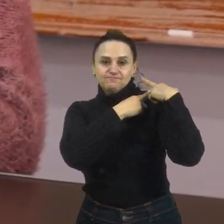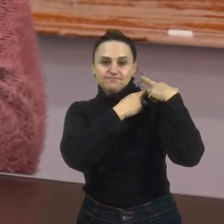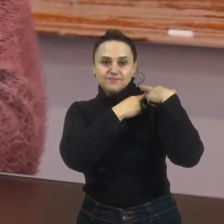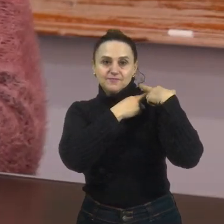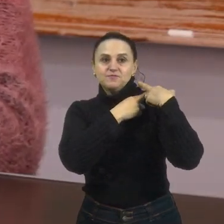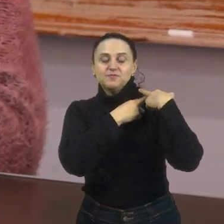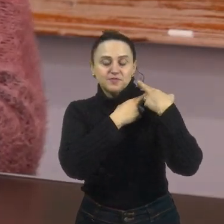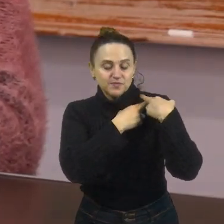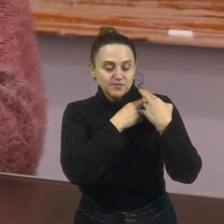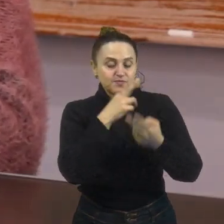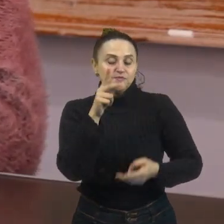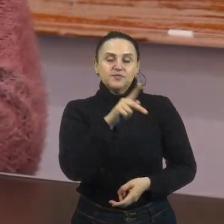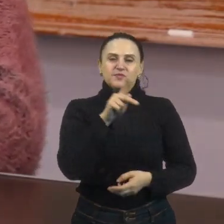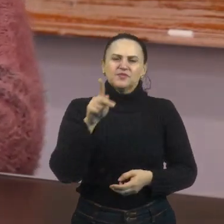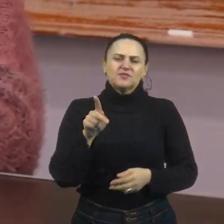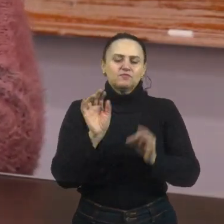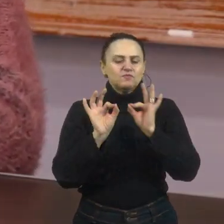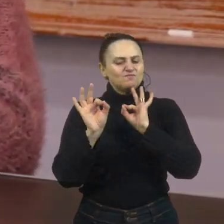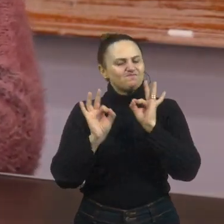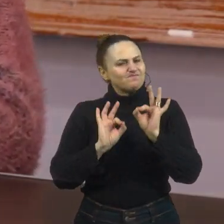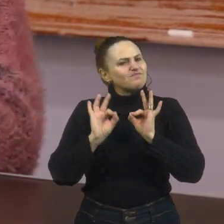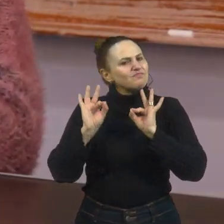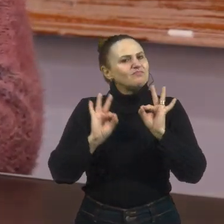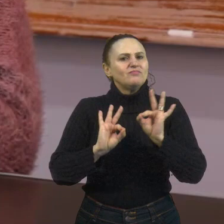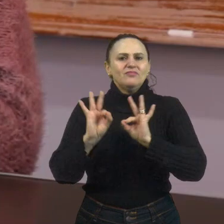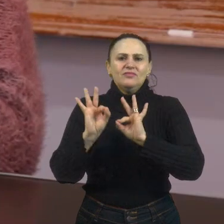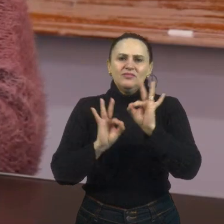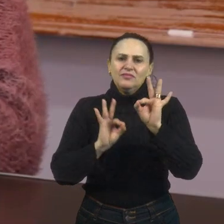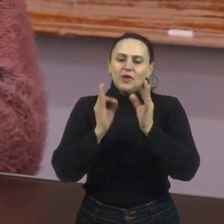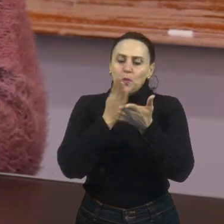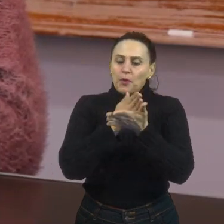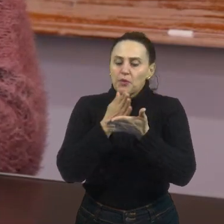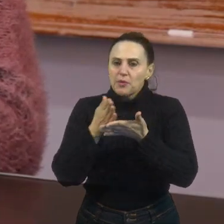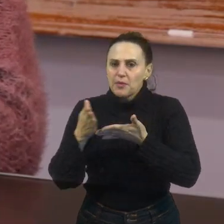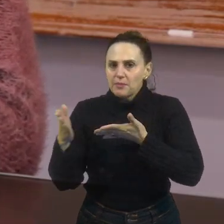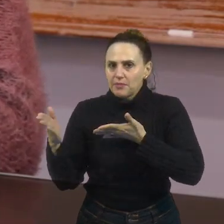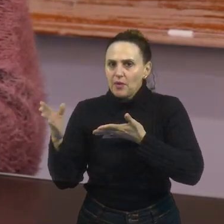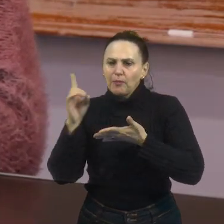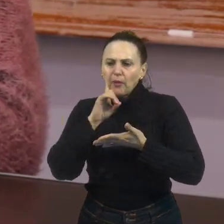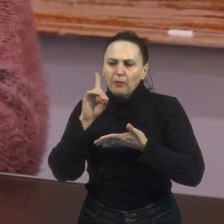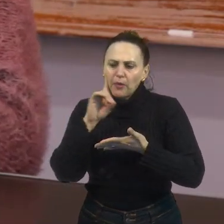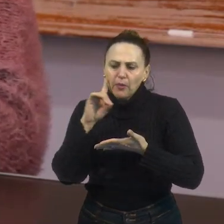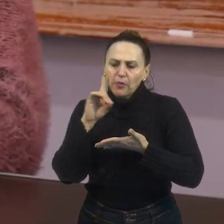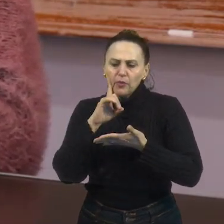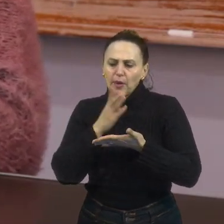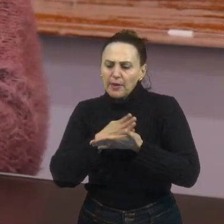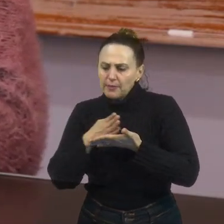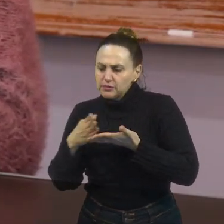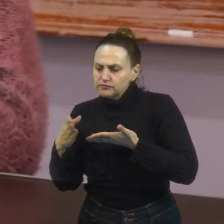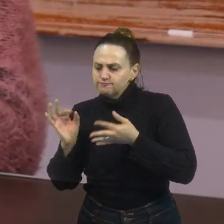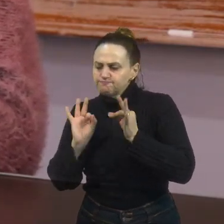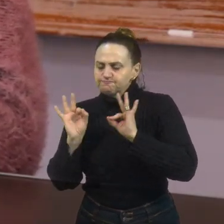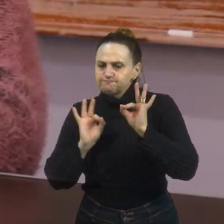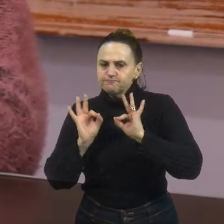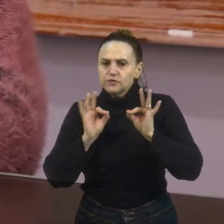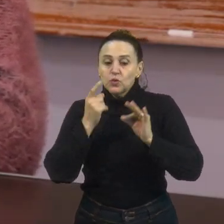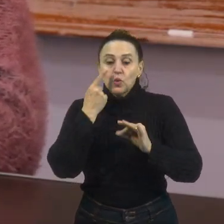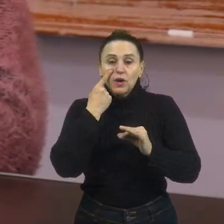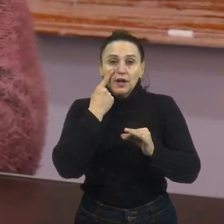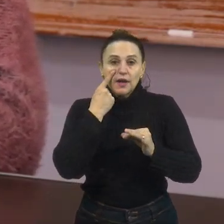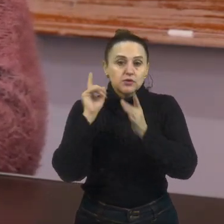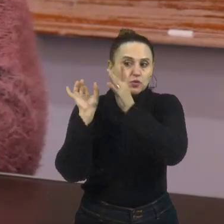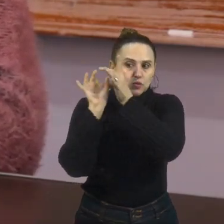intencionalidade, né, ter uma rotina organizada, olhar para a realidade sócio-histórica e cultural da